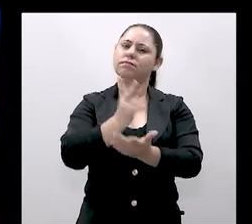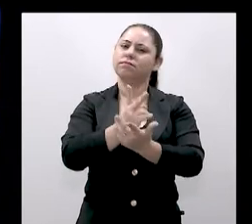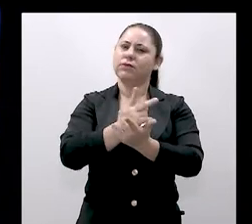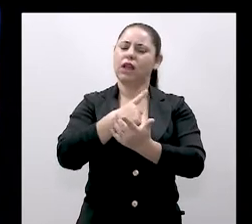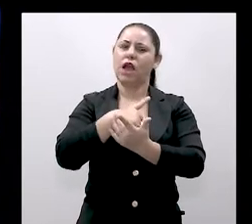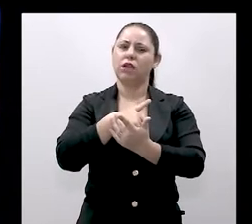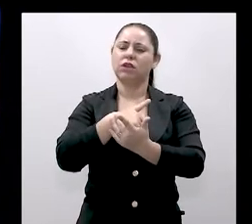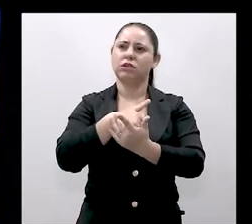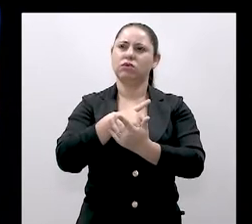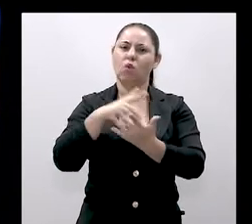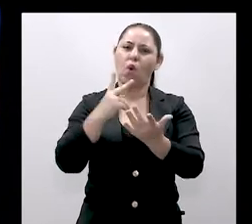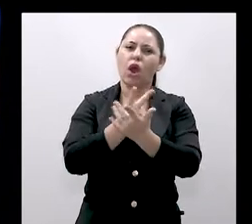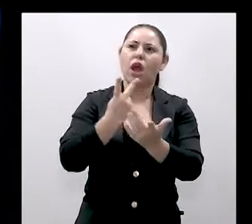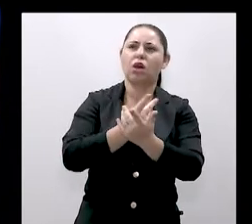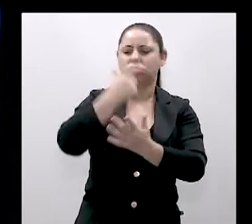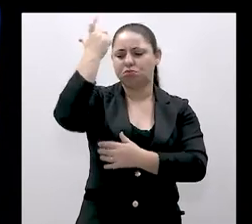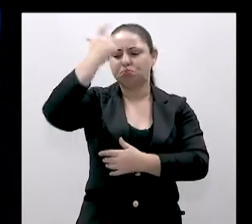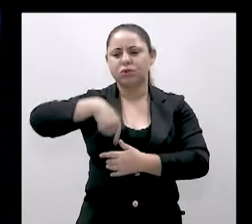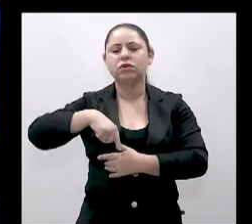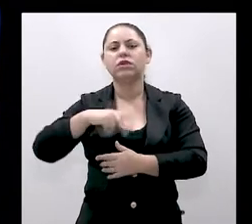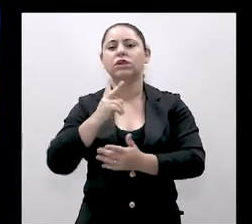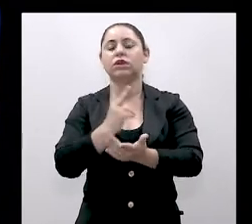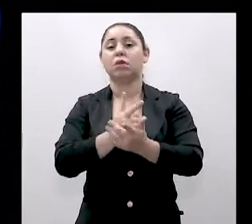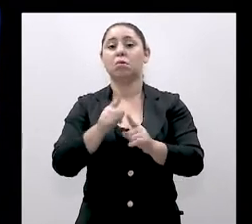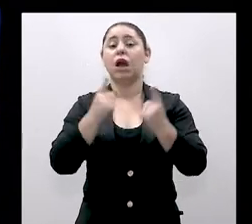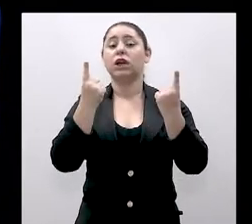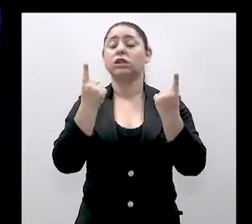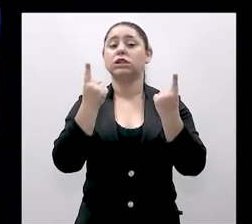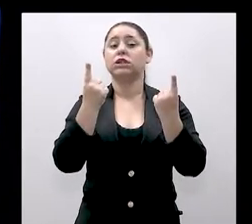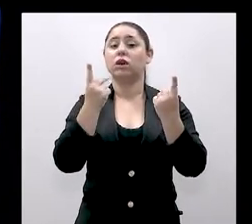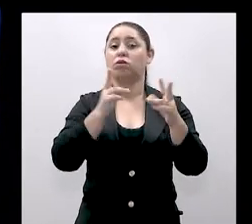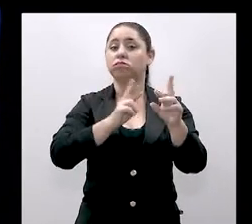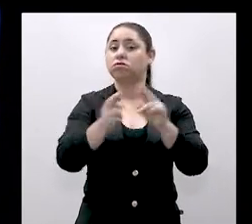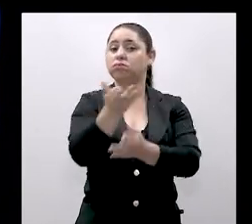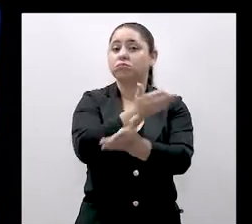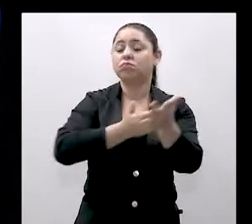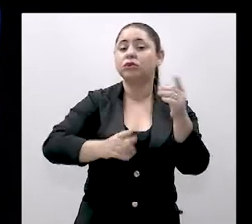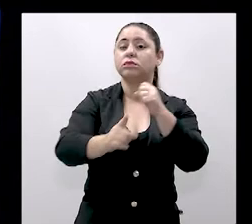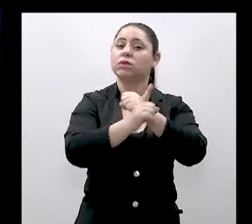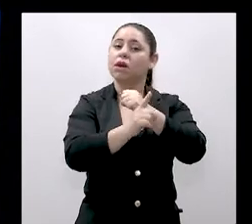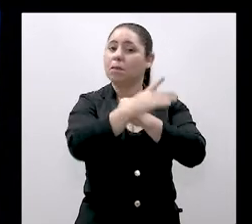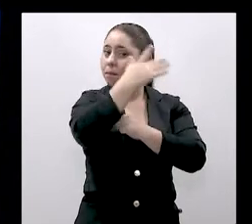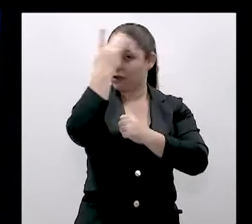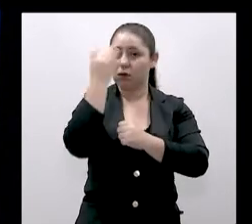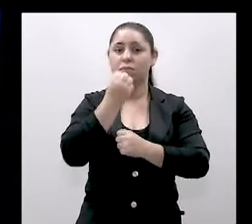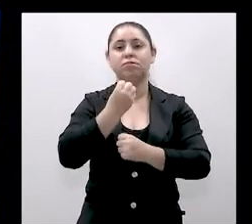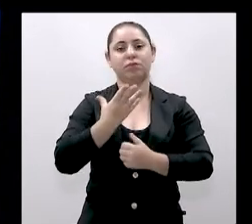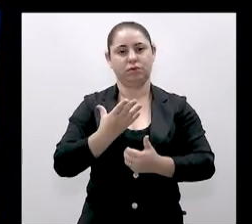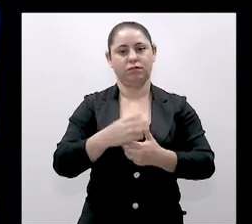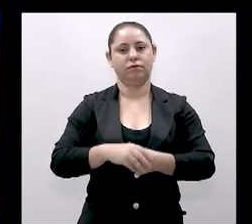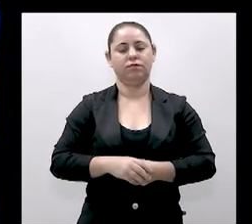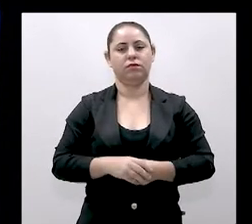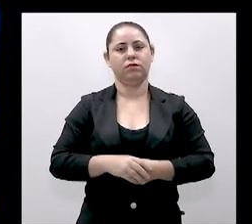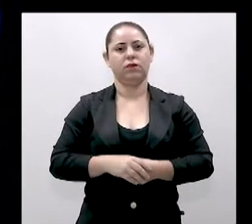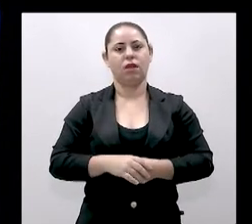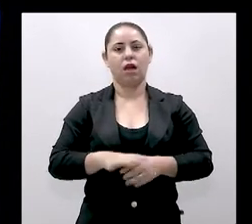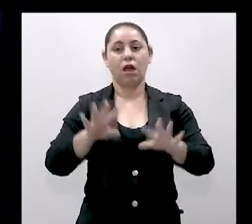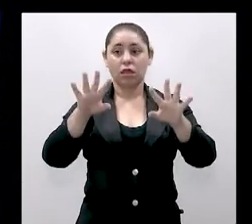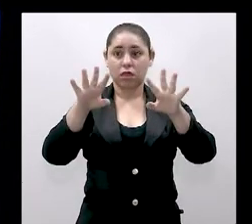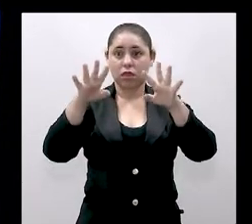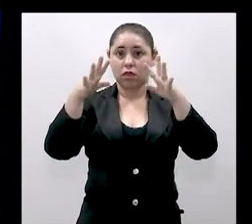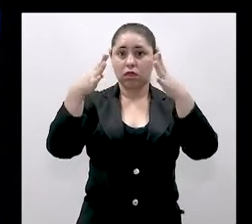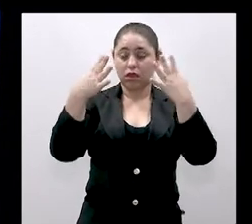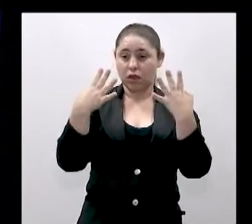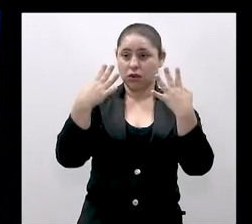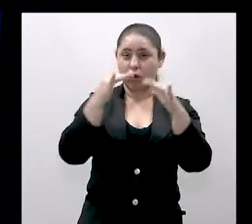eu posso ter muitos defeitos e tem isso aí que tenho mas eu sempre até as pessoas bem então eu sempre